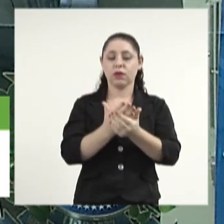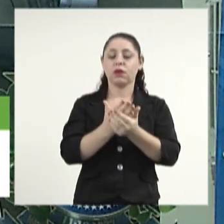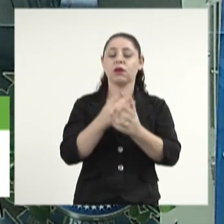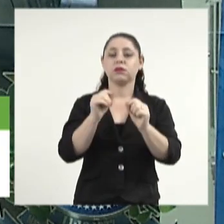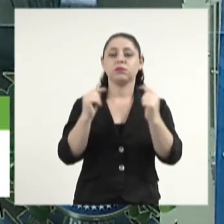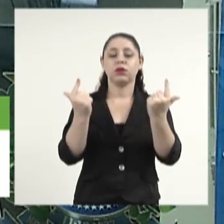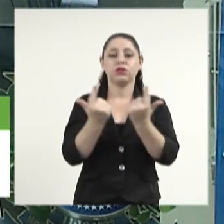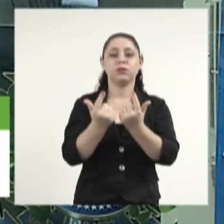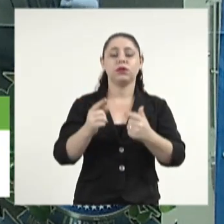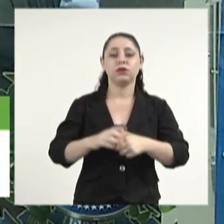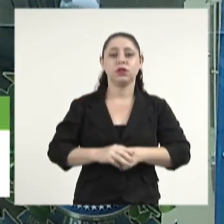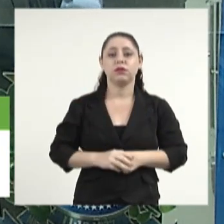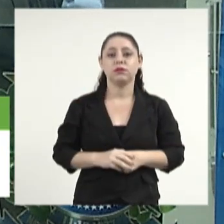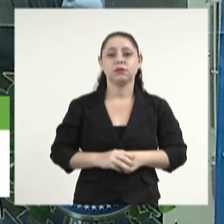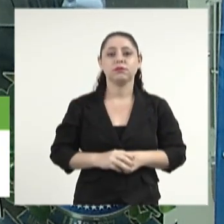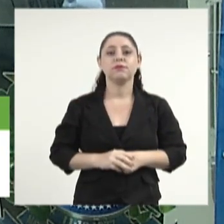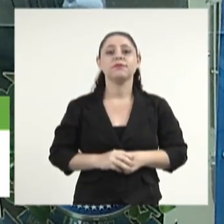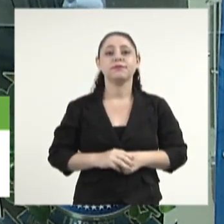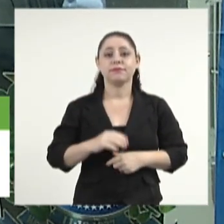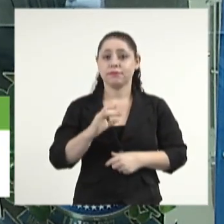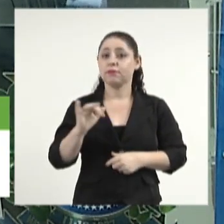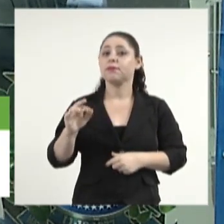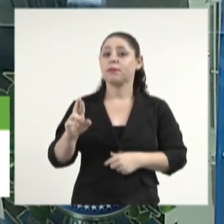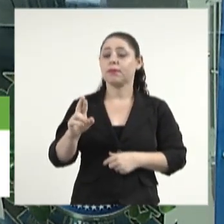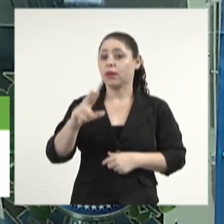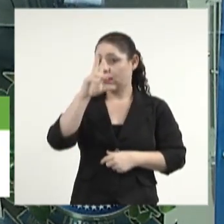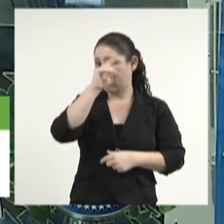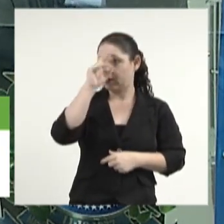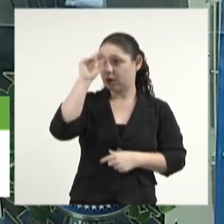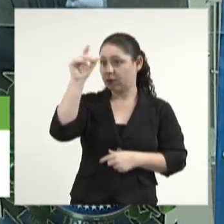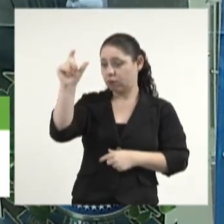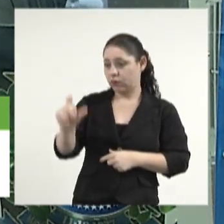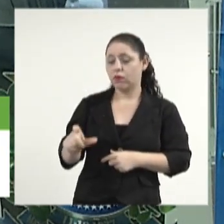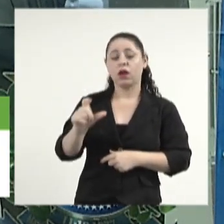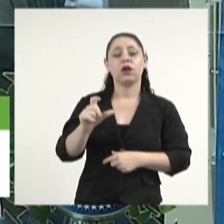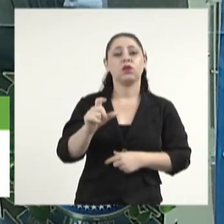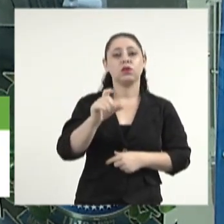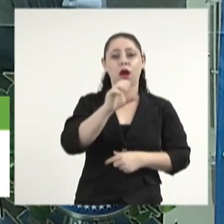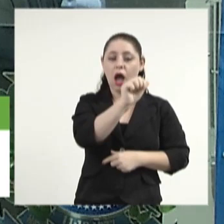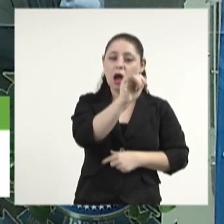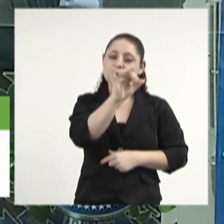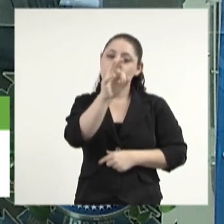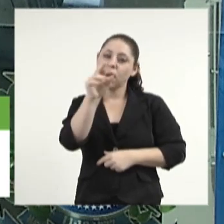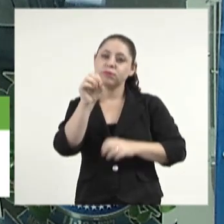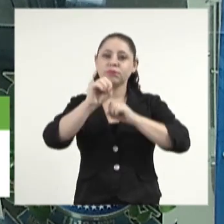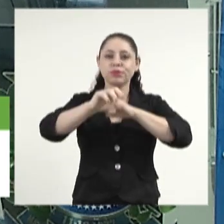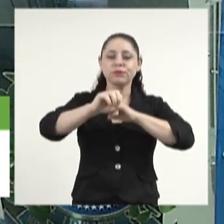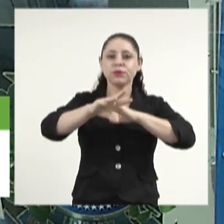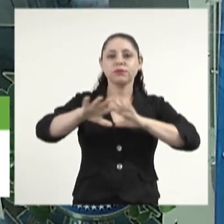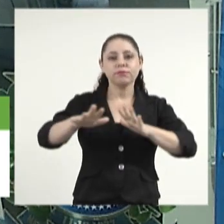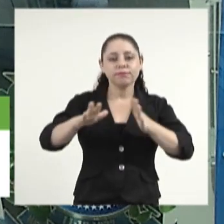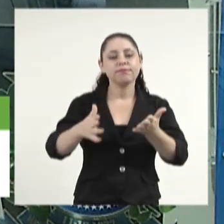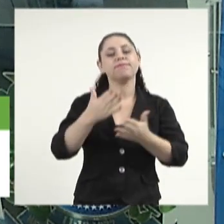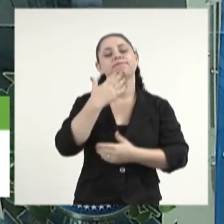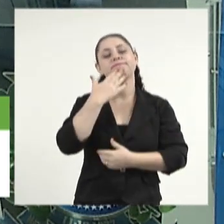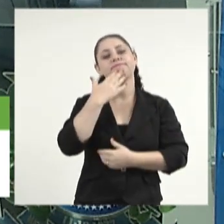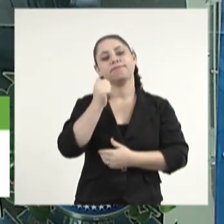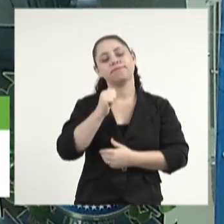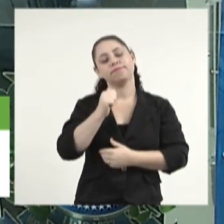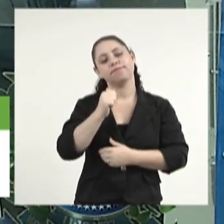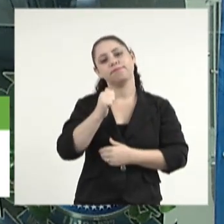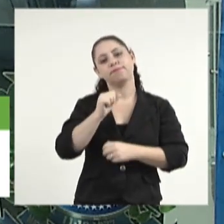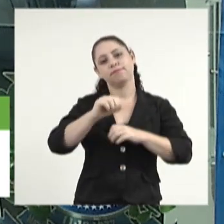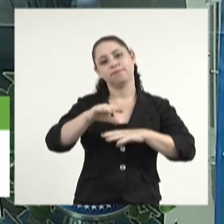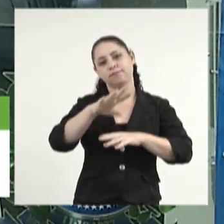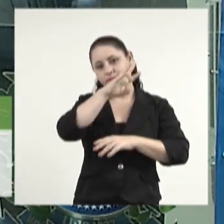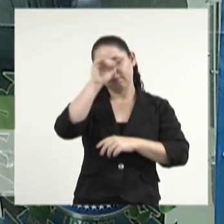casa, que foi votado hoje pela comissão, chamado Prefeito Alfabetizador, e que quer incentivar a melhoria da educação aqui em Mato Grosso